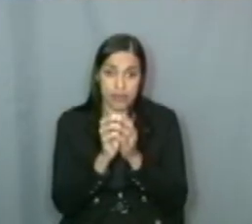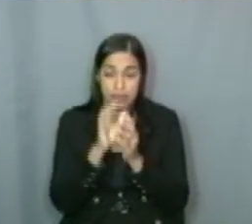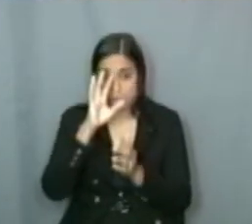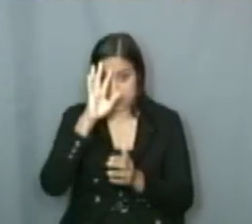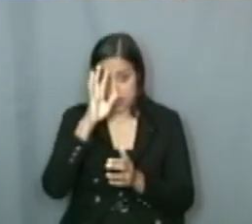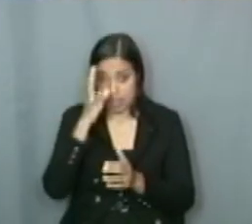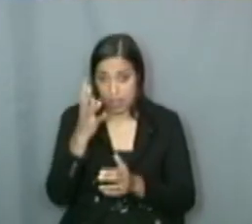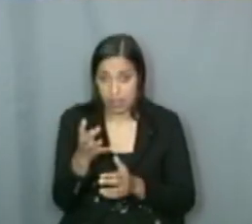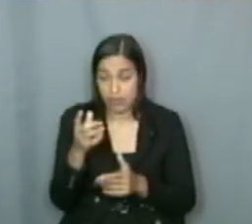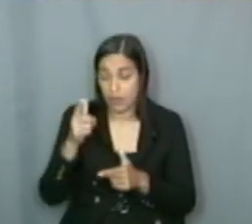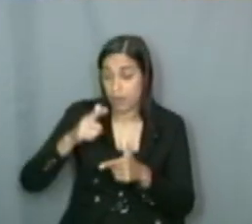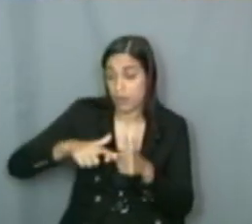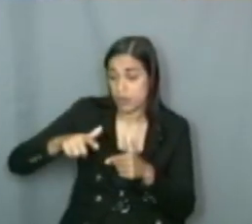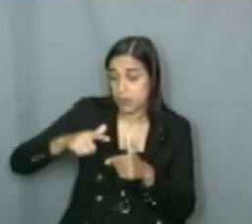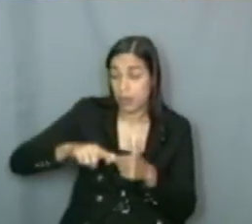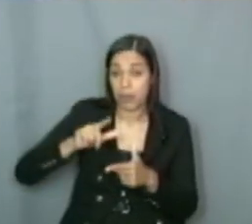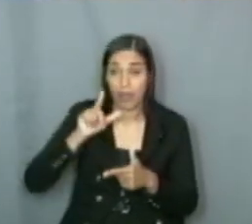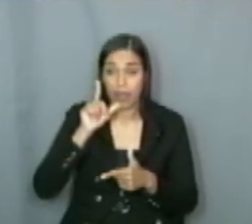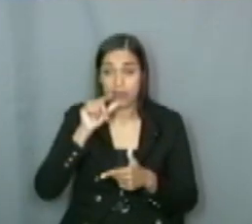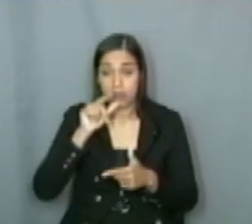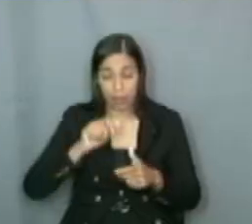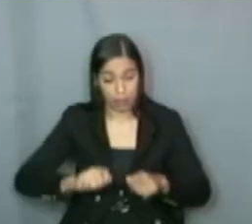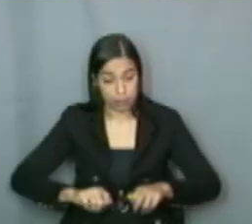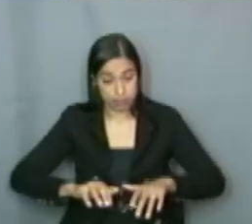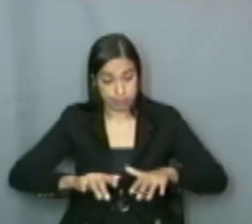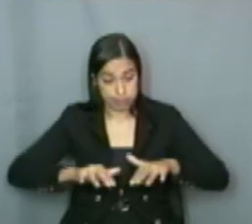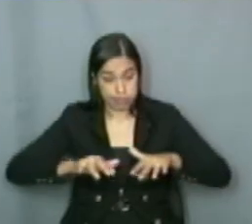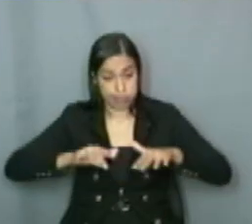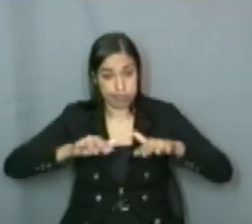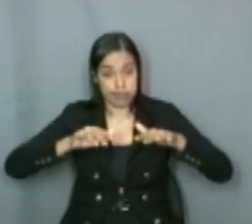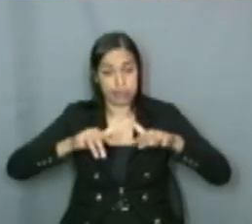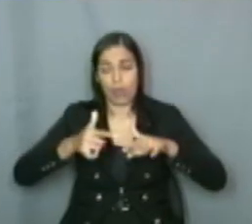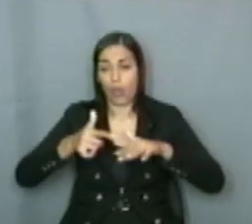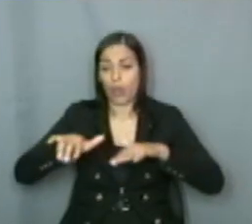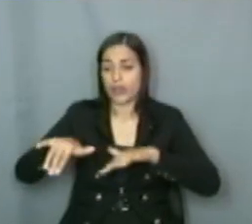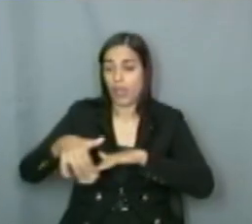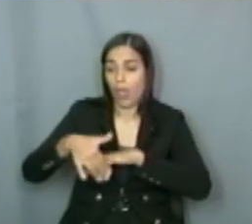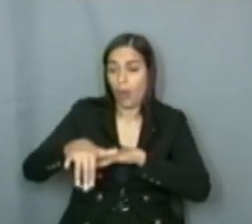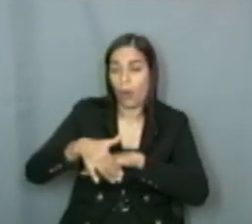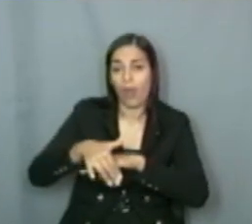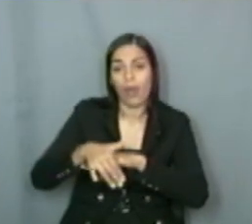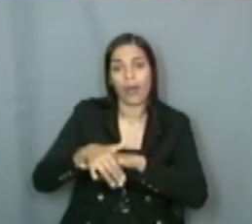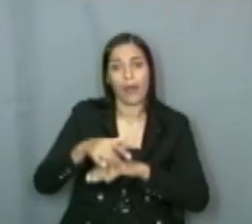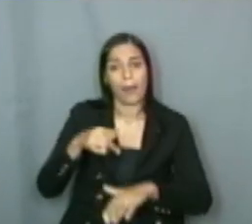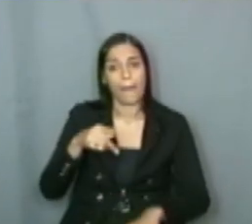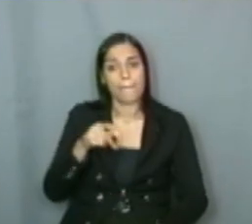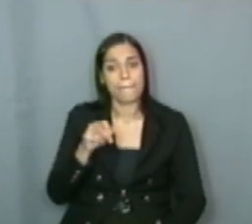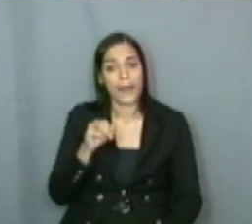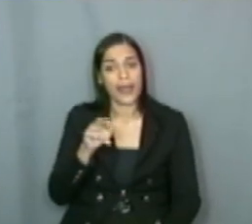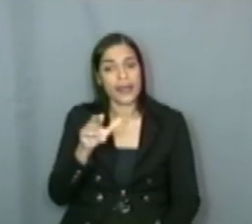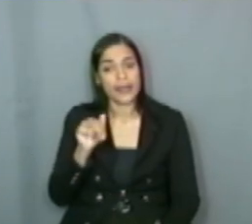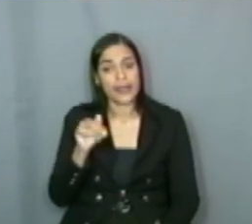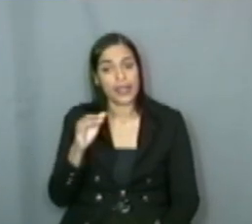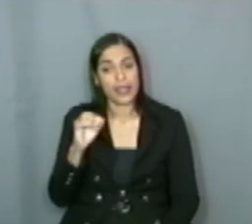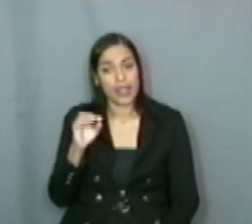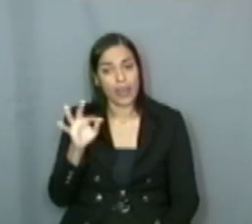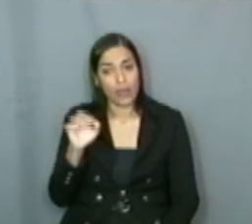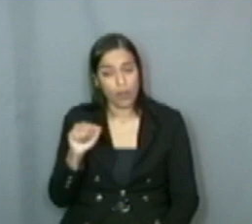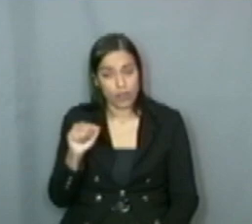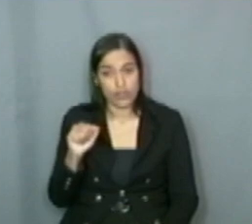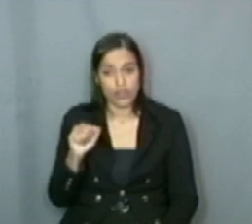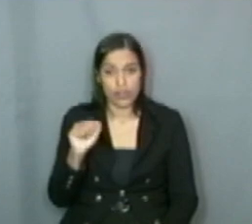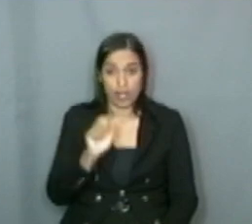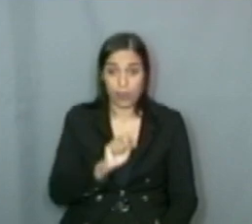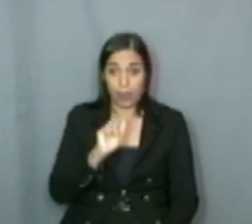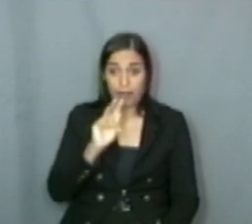providências quanto aos alagamentos em outra rua, na rua Pereira da Costa, no cruzamento com a